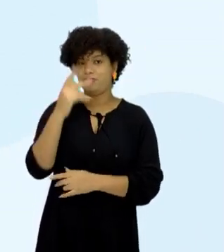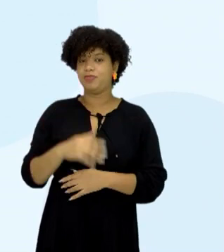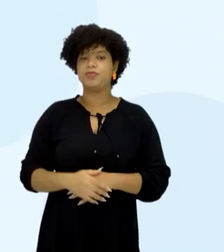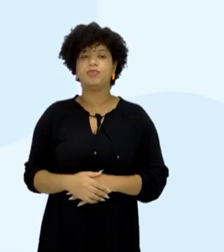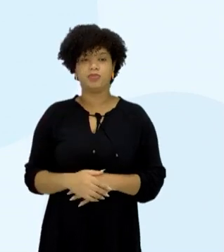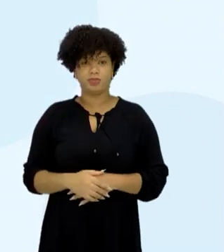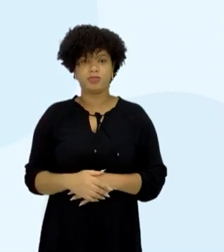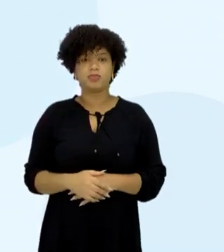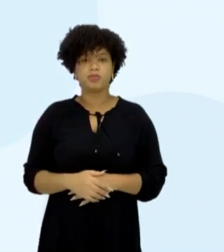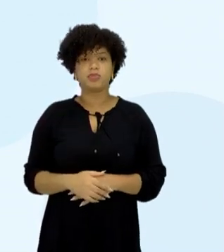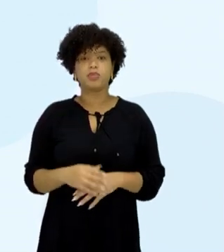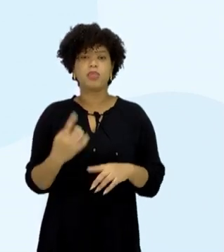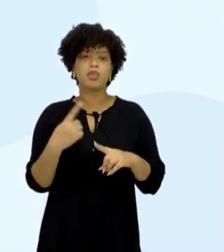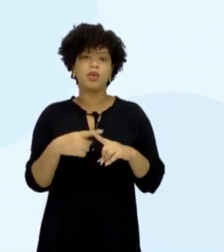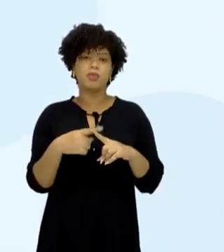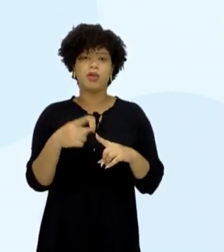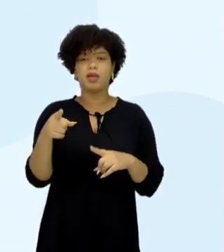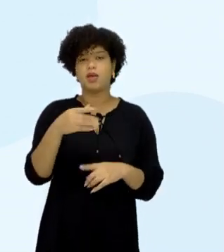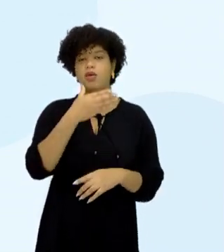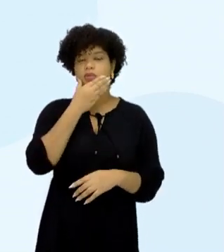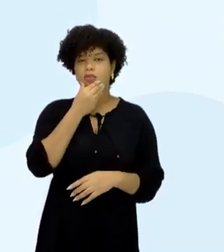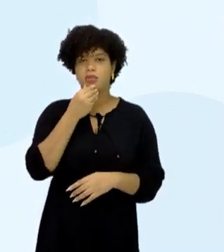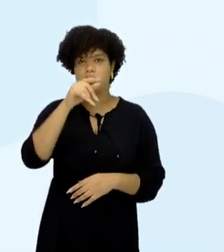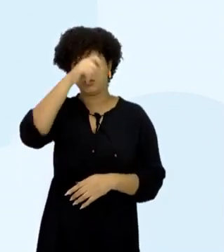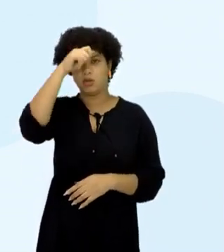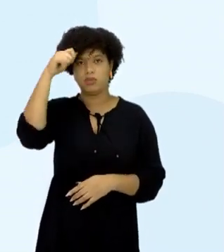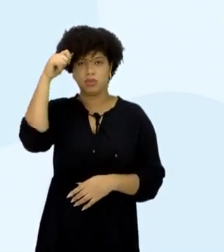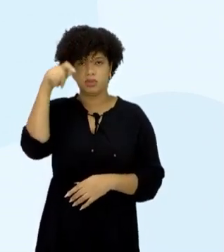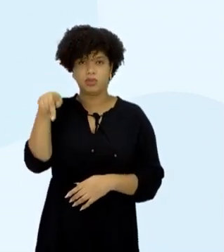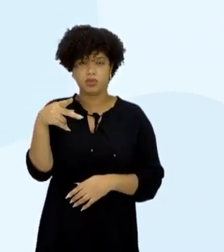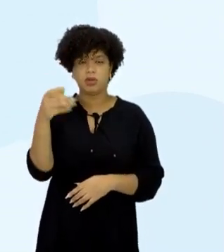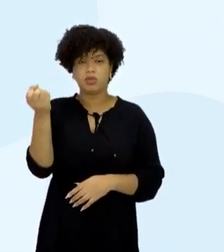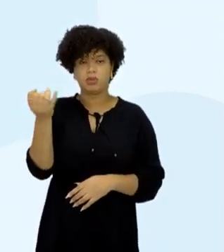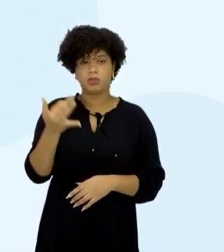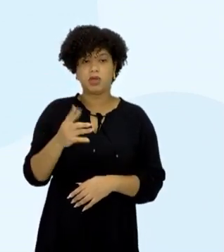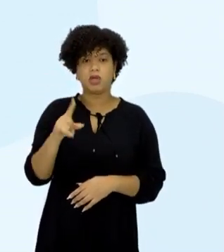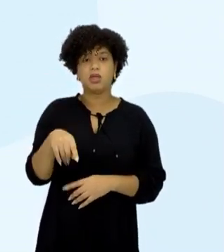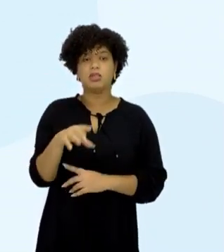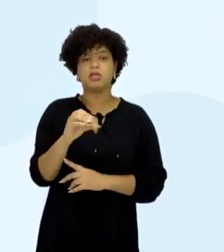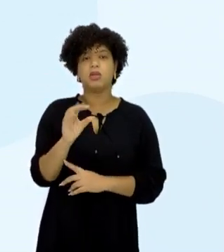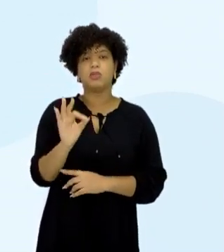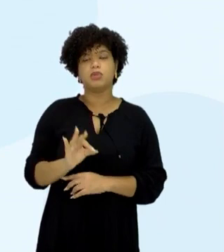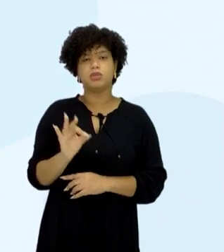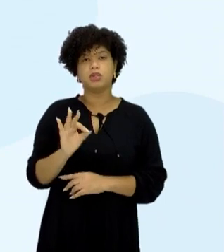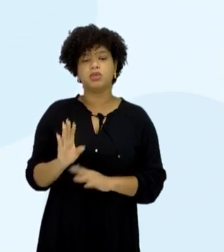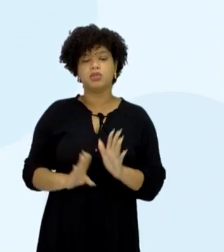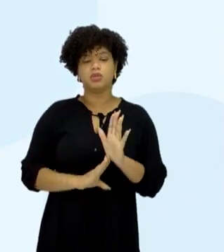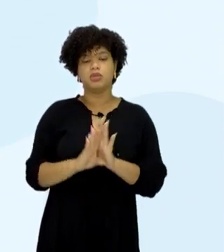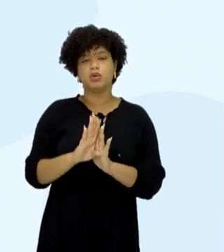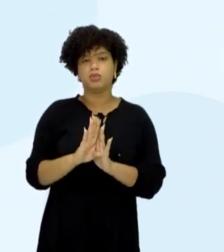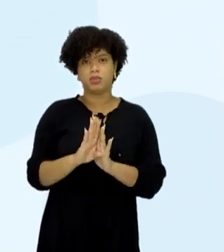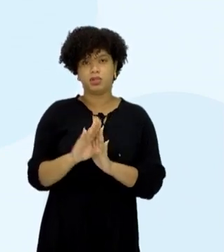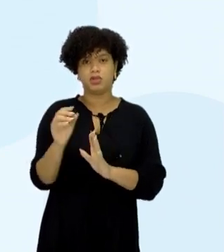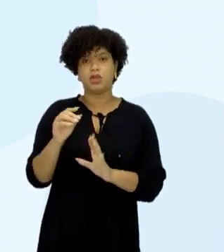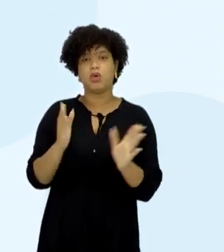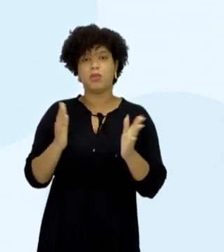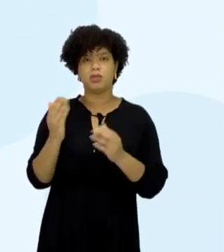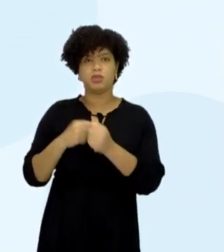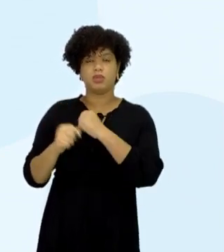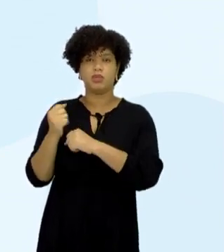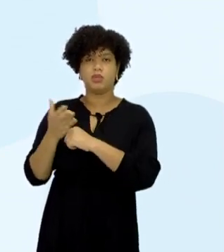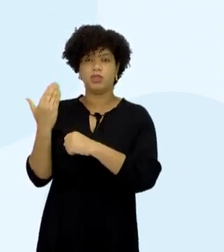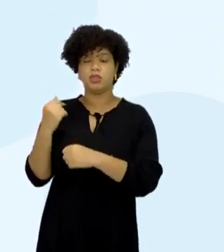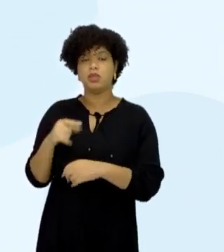dizer, aquilo aí cai naquilo que o Alcides falou, ó, 0% de aumento em relação ao ano anterior, não teve aumento. Ó. Já a carne